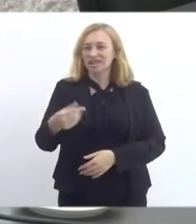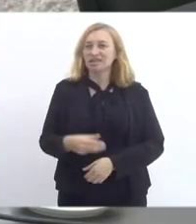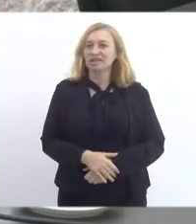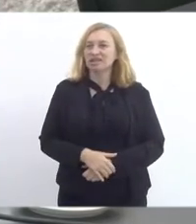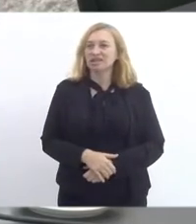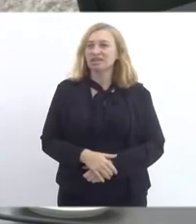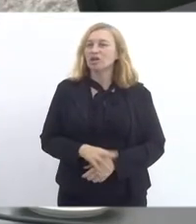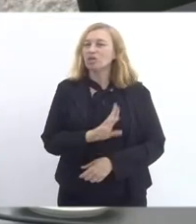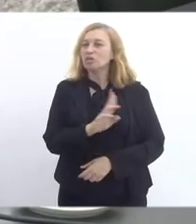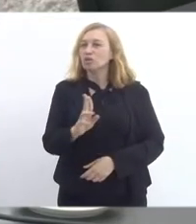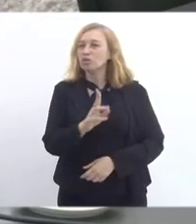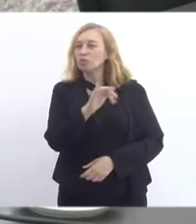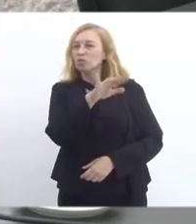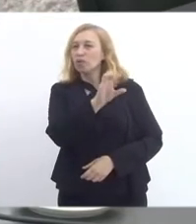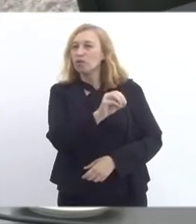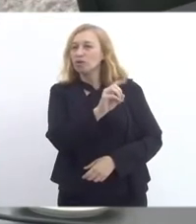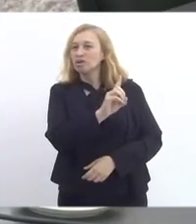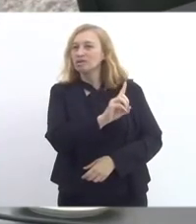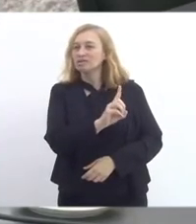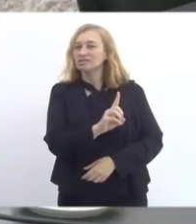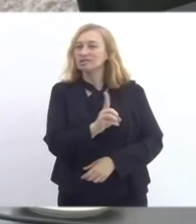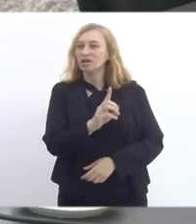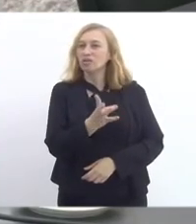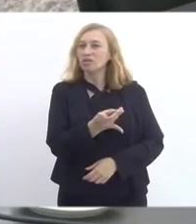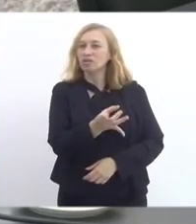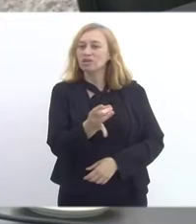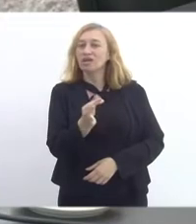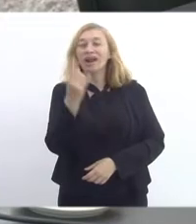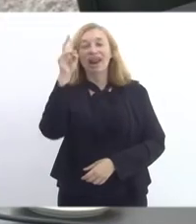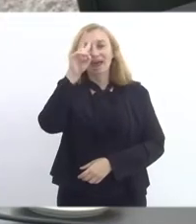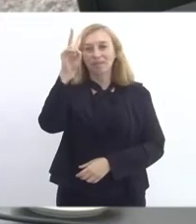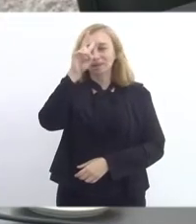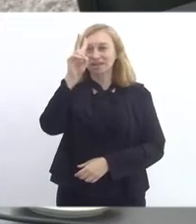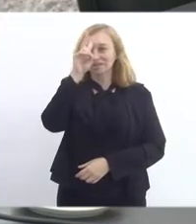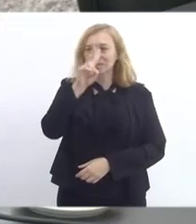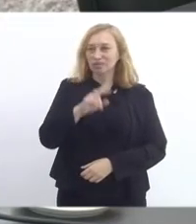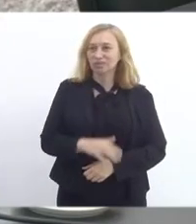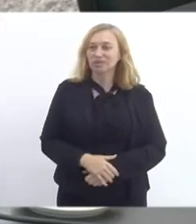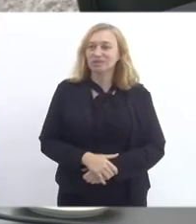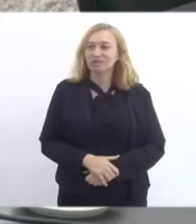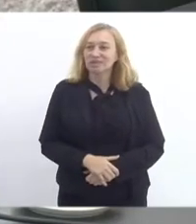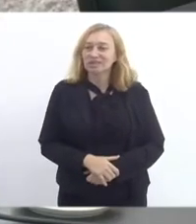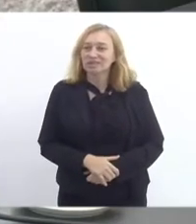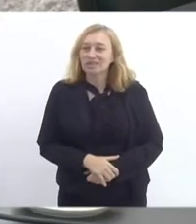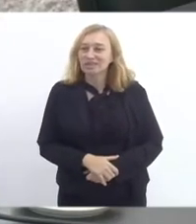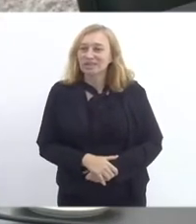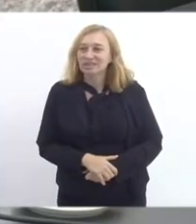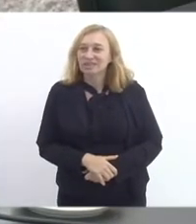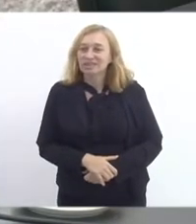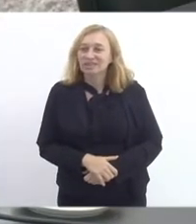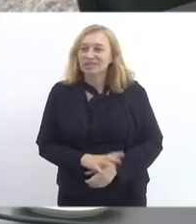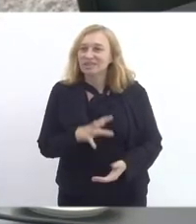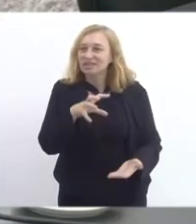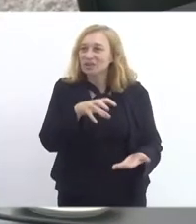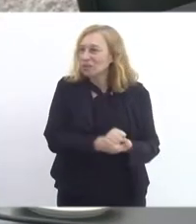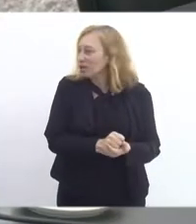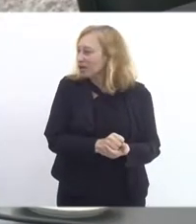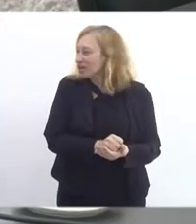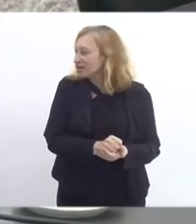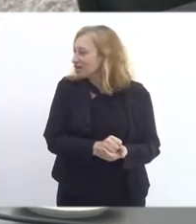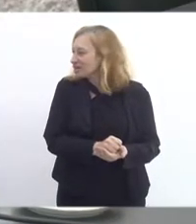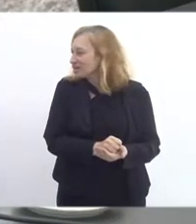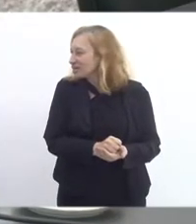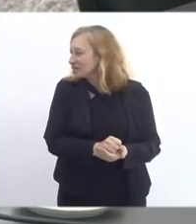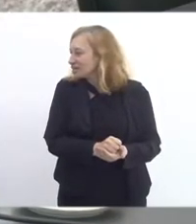para esse bloco do Leme ao Pontal. Isso. Porque aí, lembrando o nosso imortal. Deixando registrado a dispensa